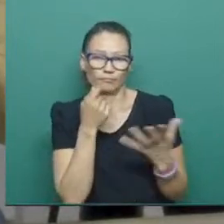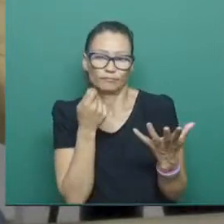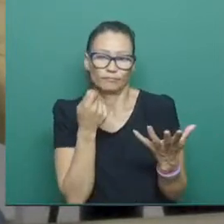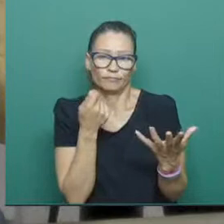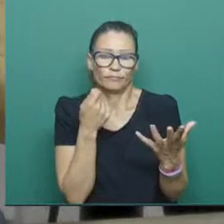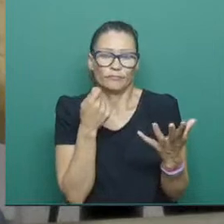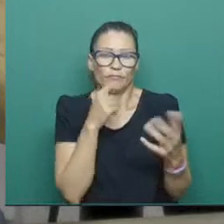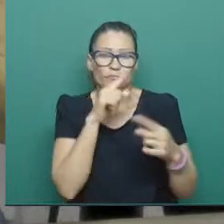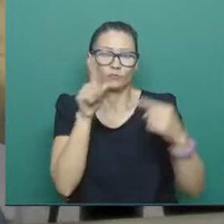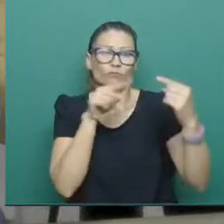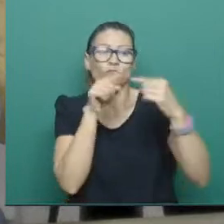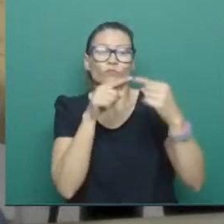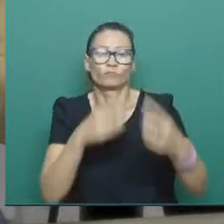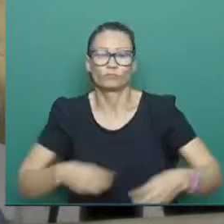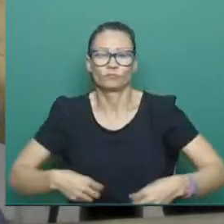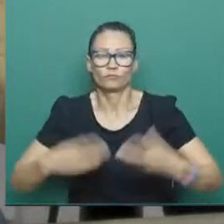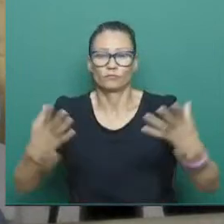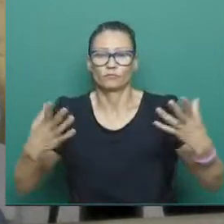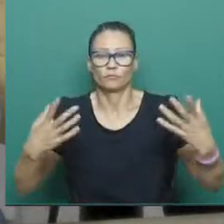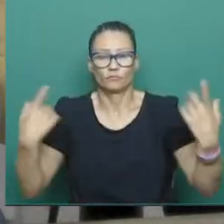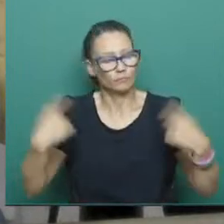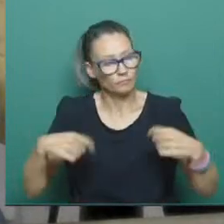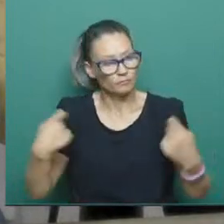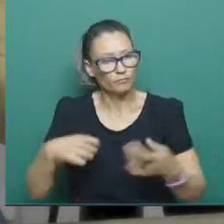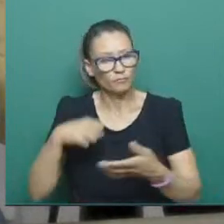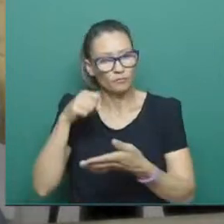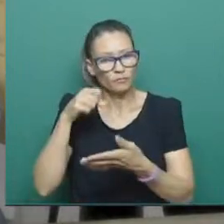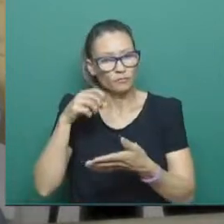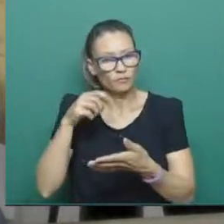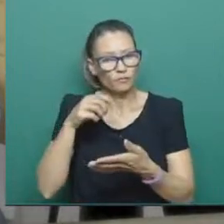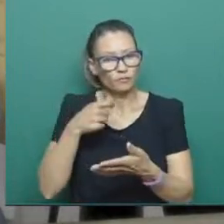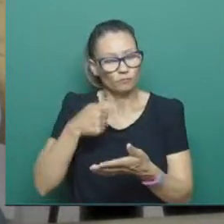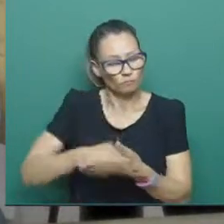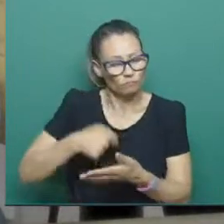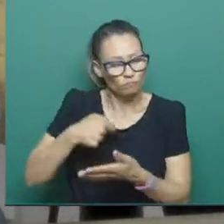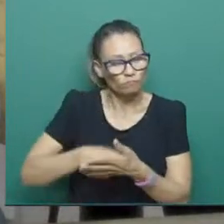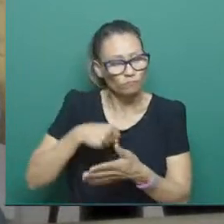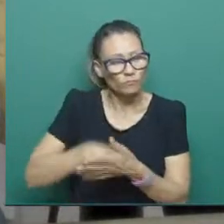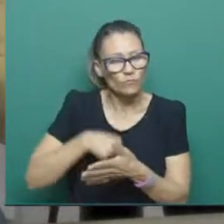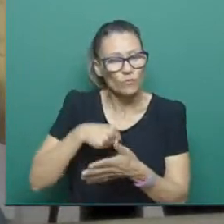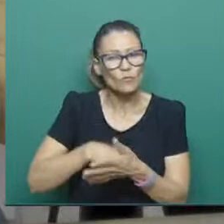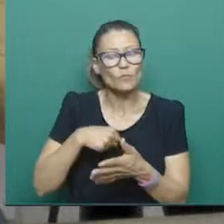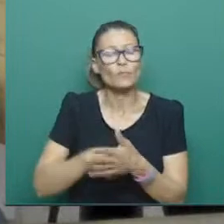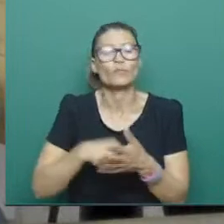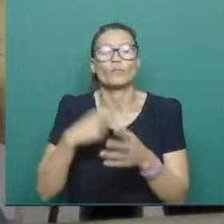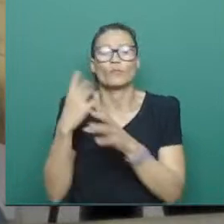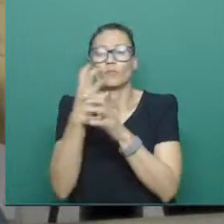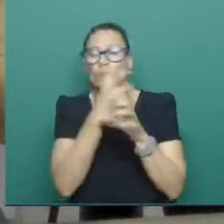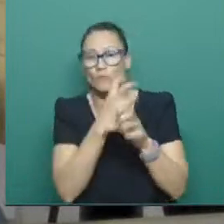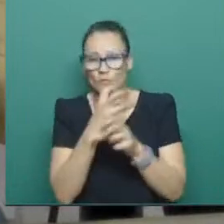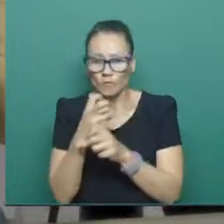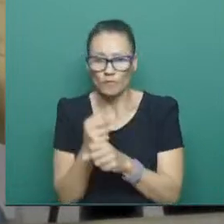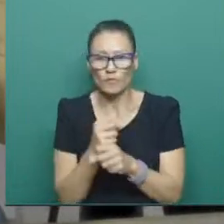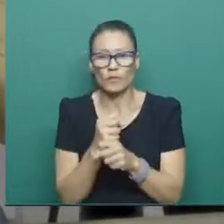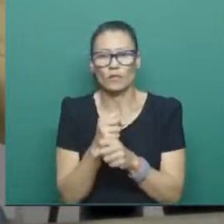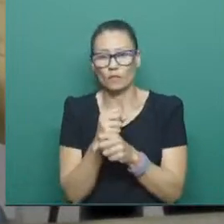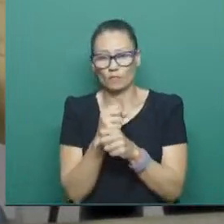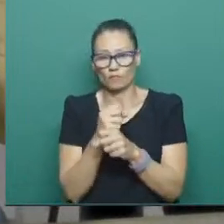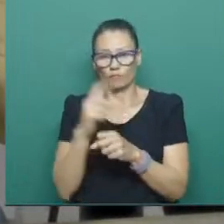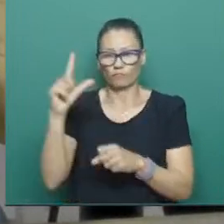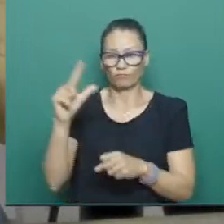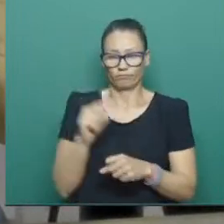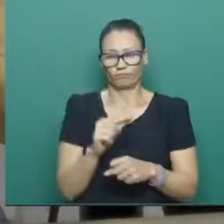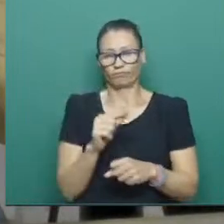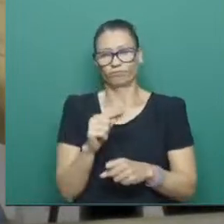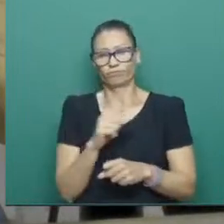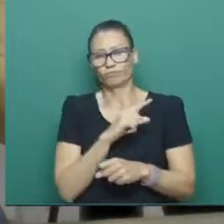nós precisamos cobrar esses investimentos públicos e que no próximo orçamento não chegue com essa redução,